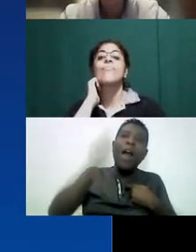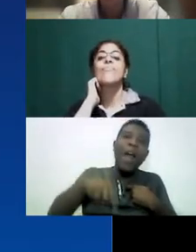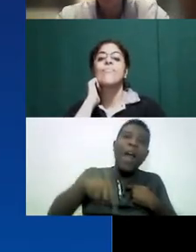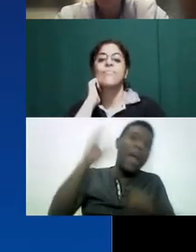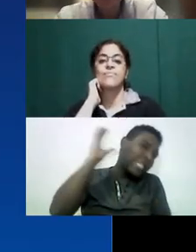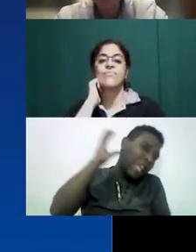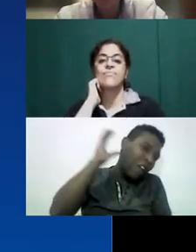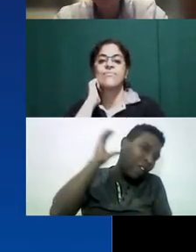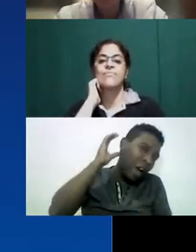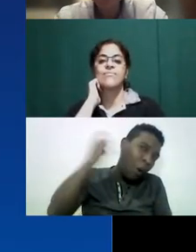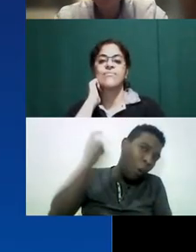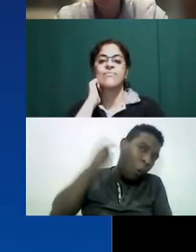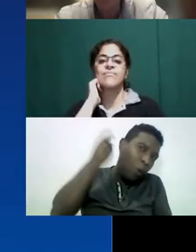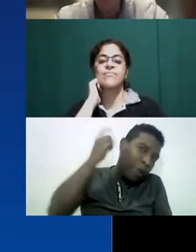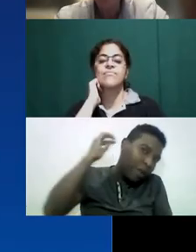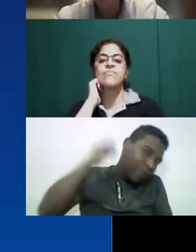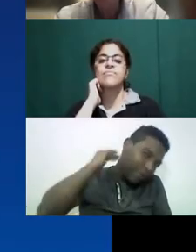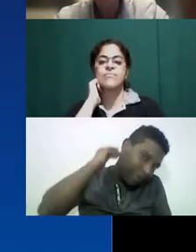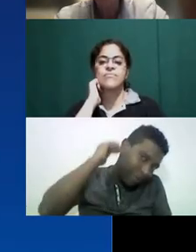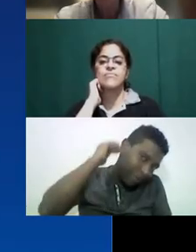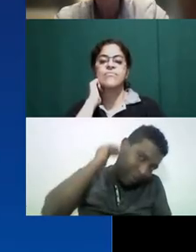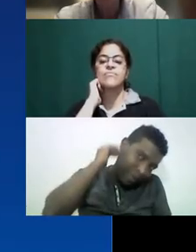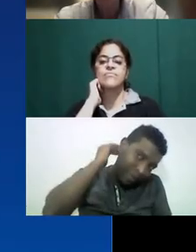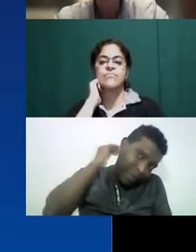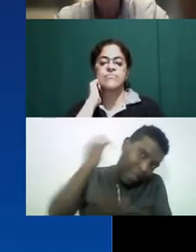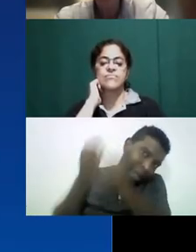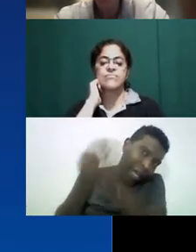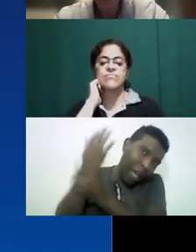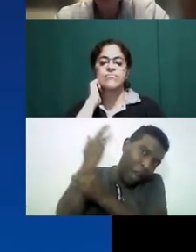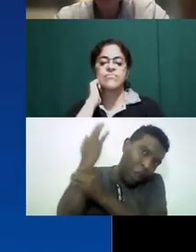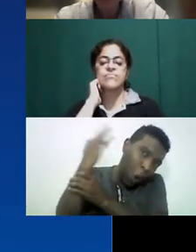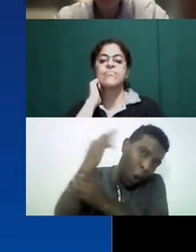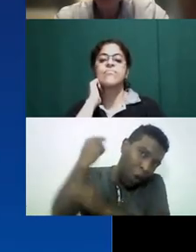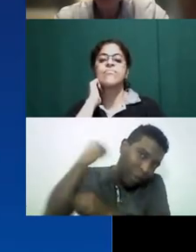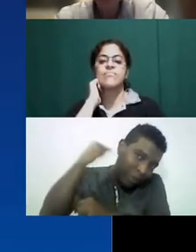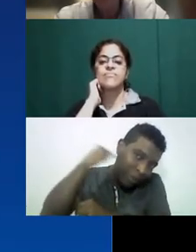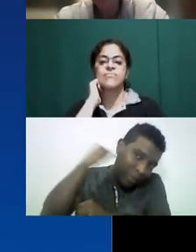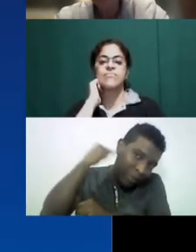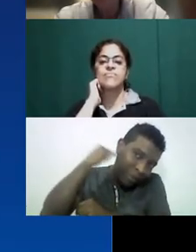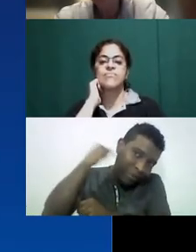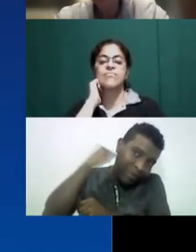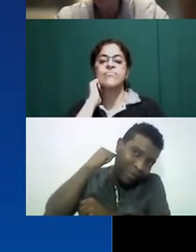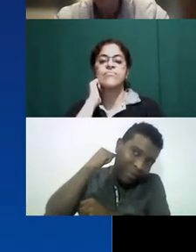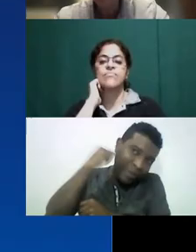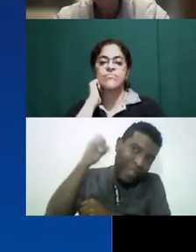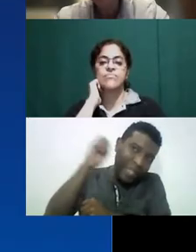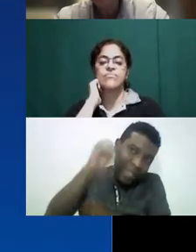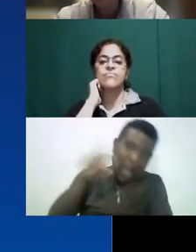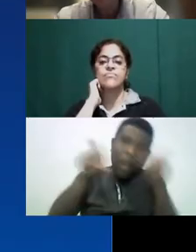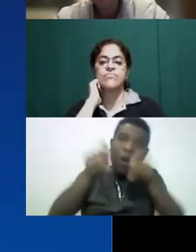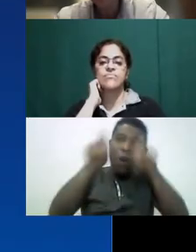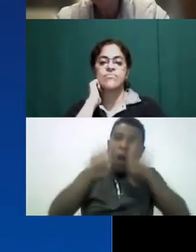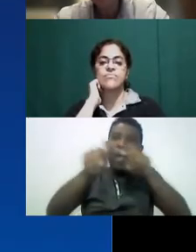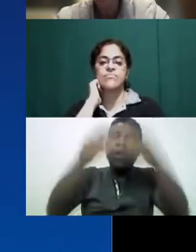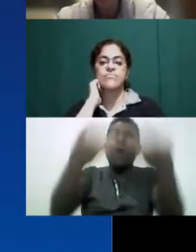pode gerar dor nesses músculos aqui, ó, que são esses suborbitais. Então, isso tem uma importância grande em relação a dores,